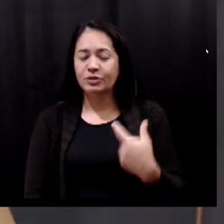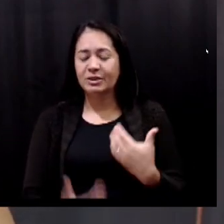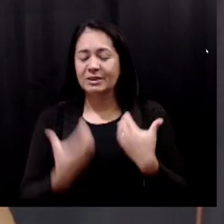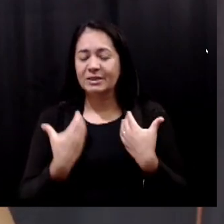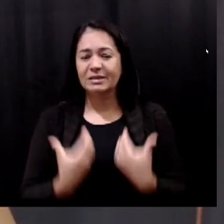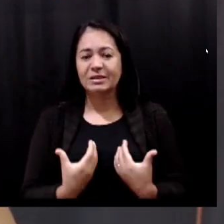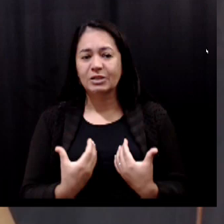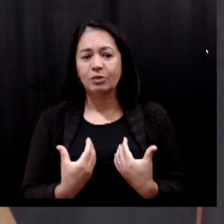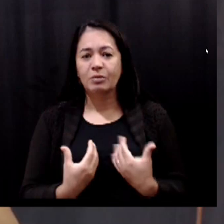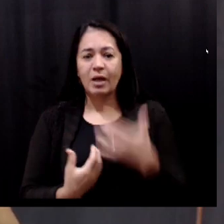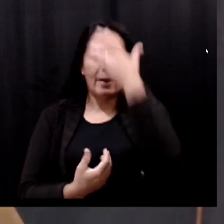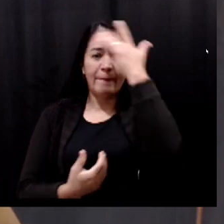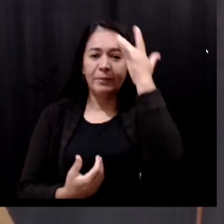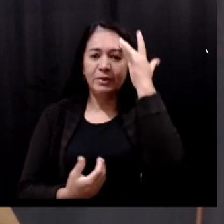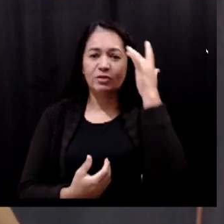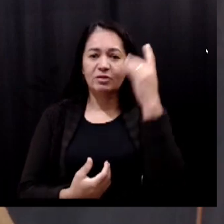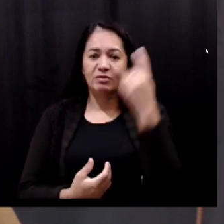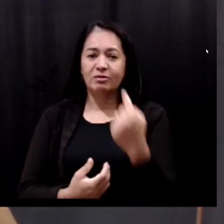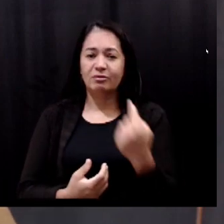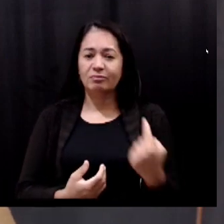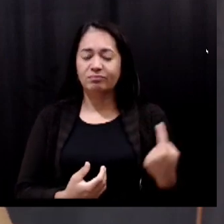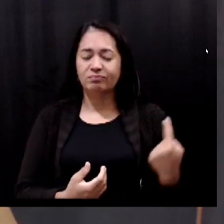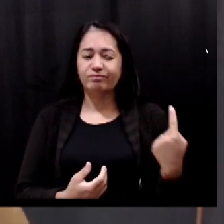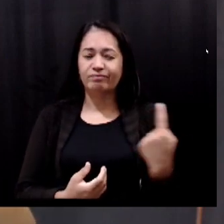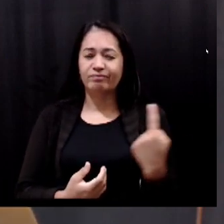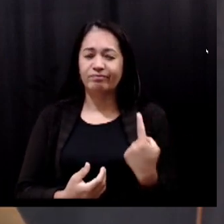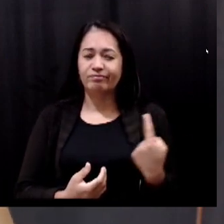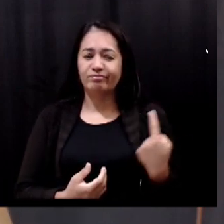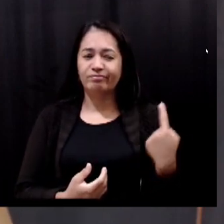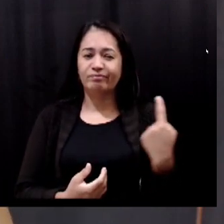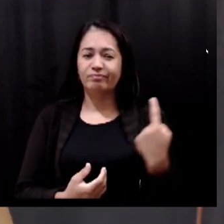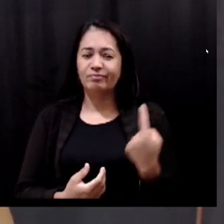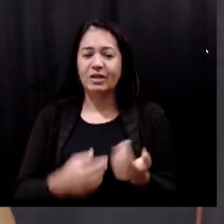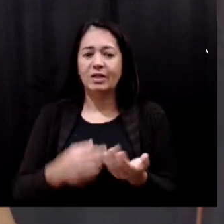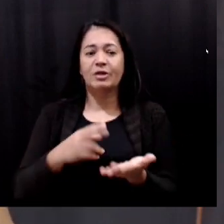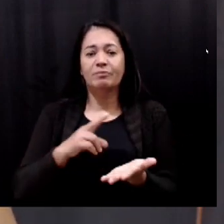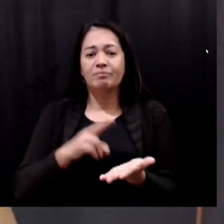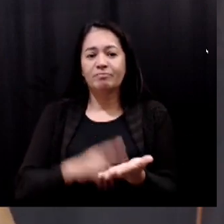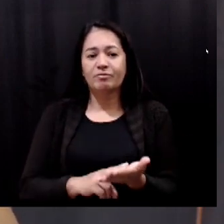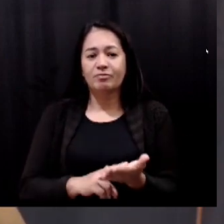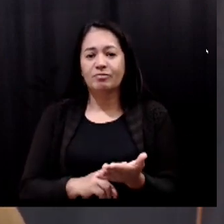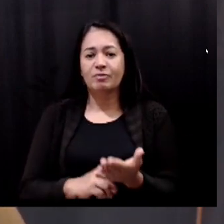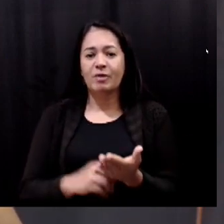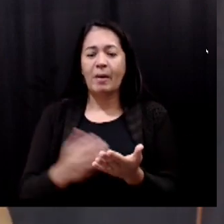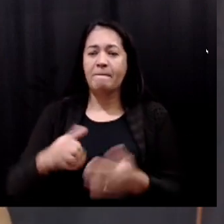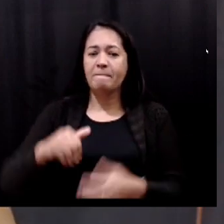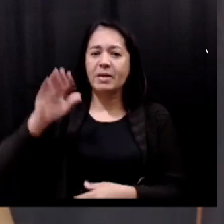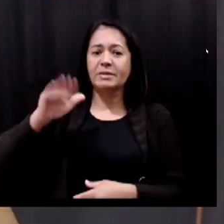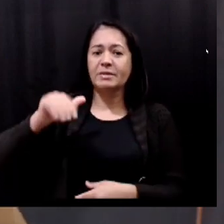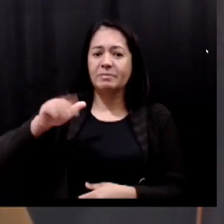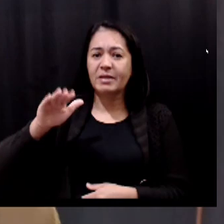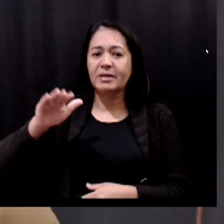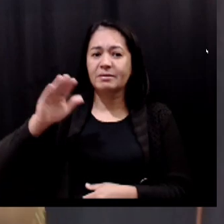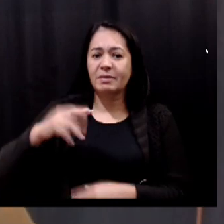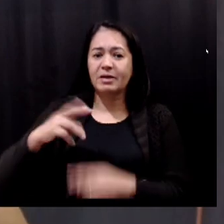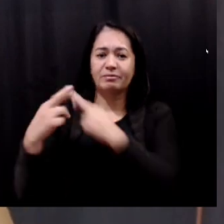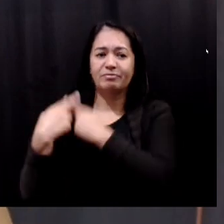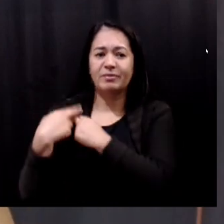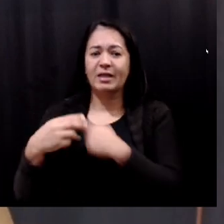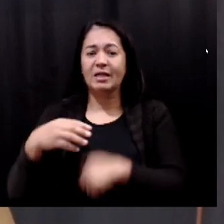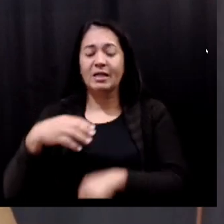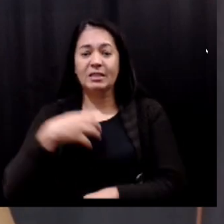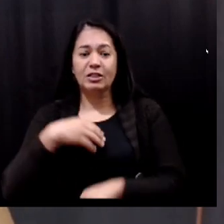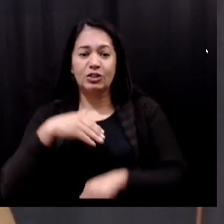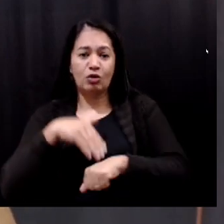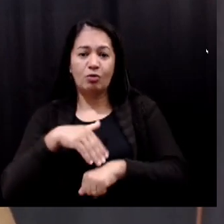se isolando. Então, ela vai assumindo cada vez mais funções. Então, por exemplo, ela se sente culpada se tem uma enfermeira que